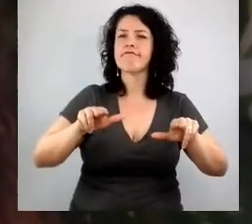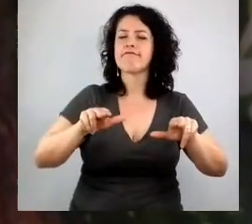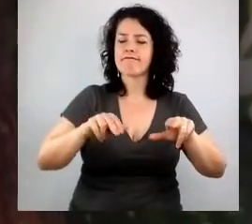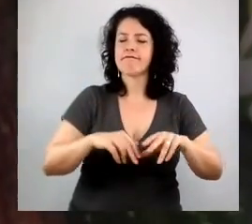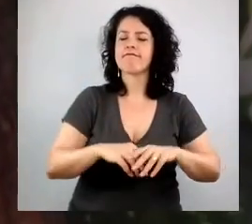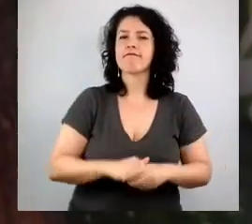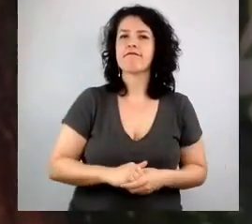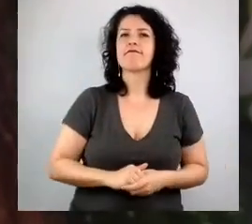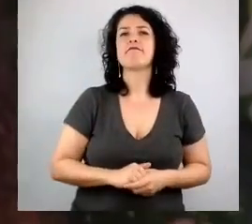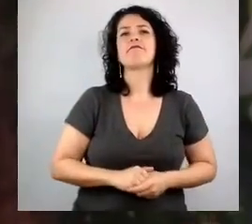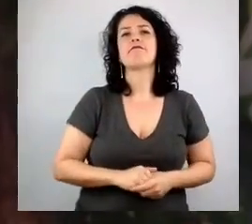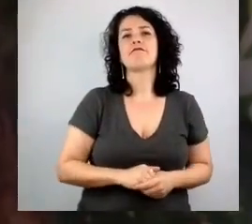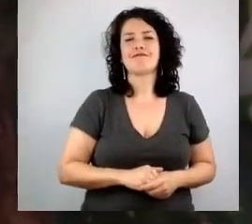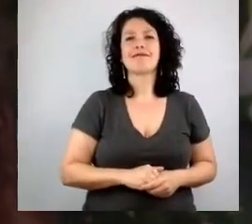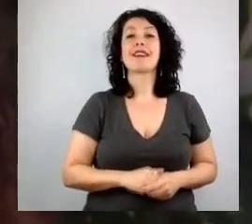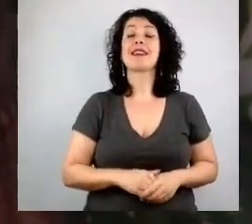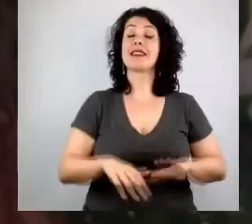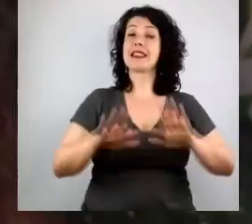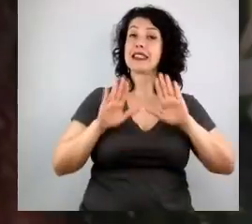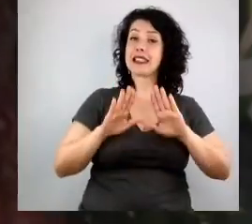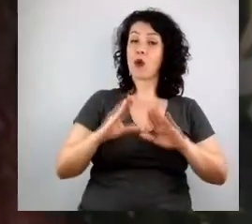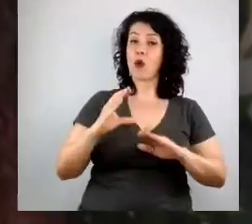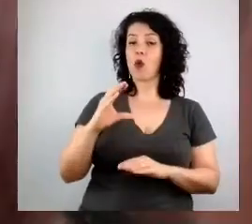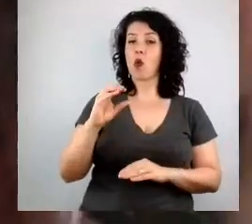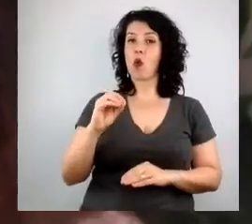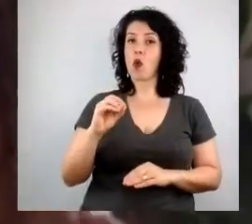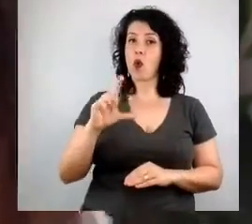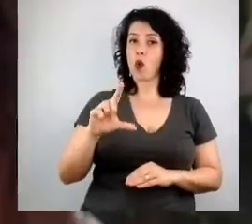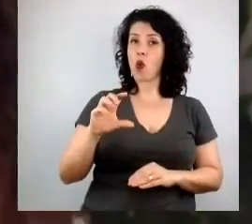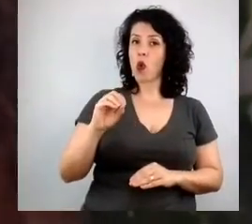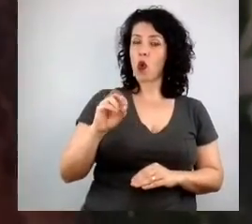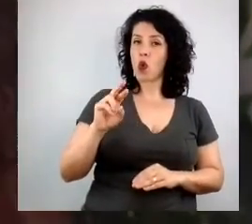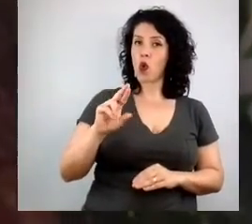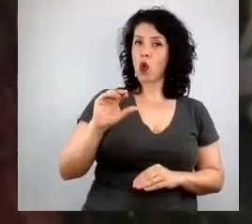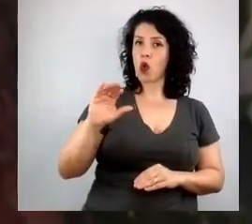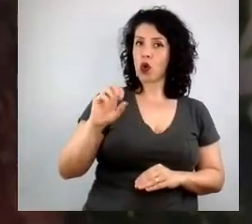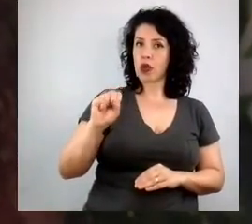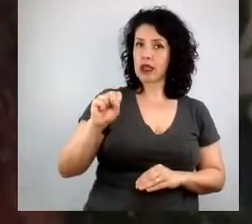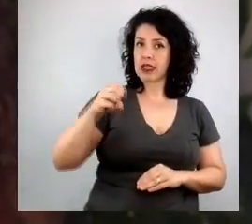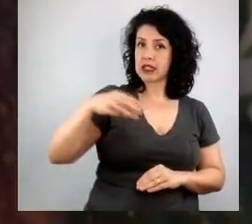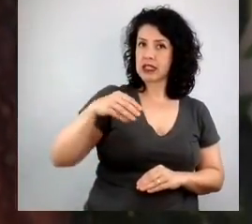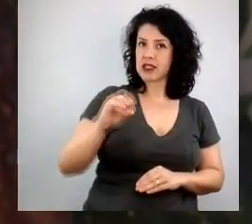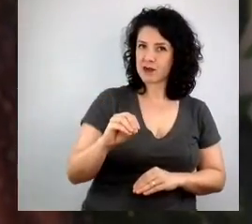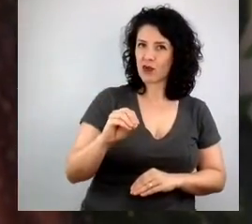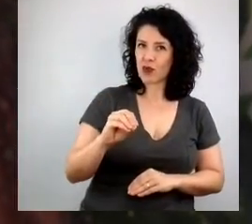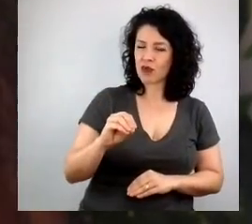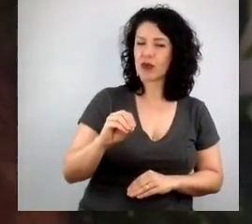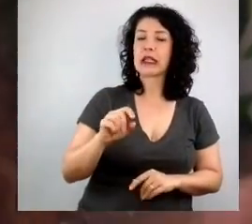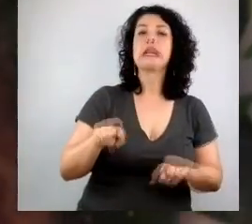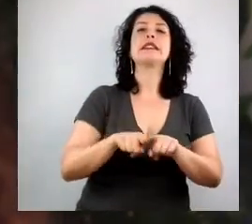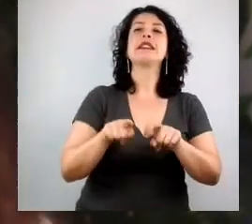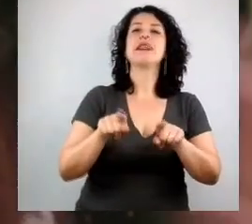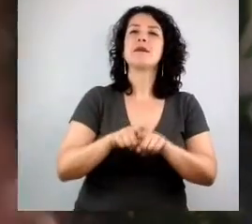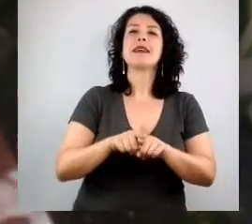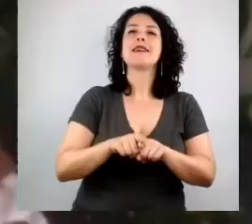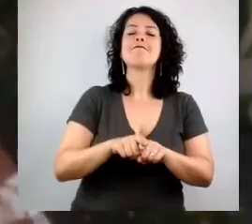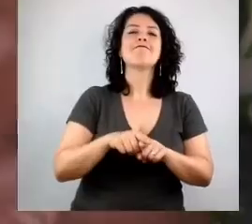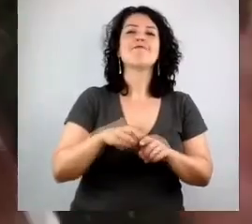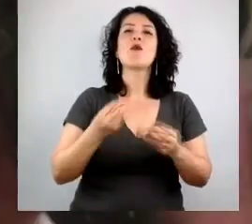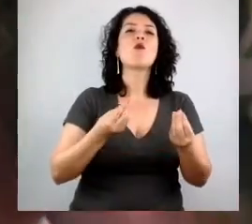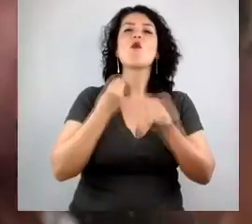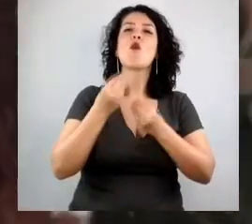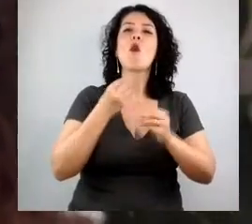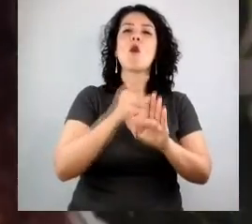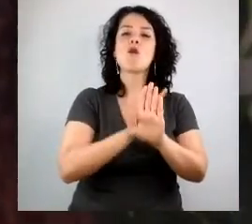O colorismo, ele é determinante também nisso. Quem vai para o protagonismo, quem vai ter mais ou